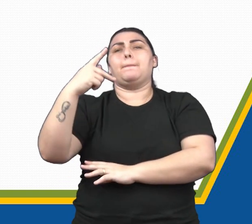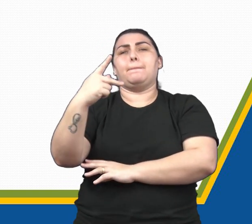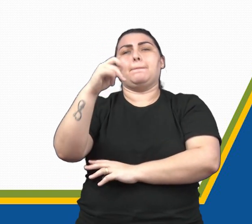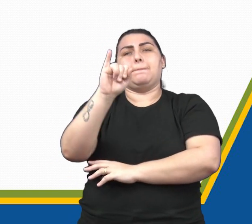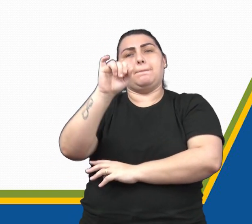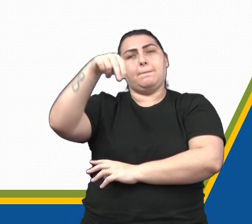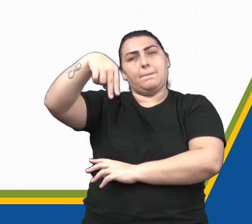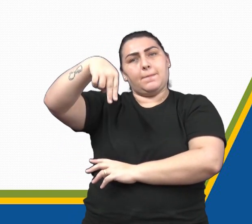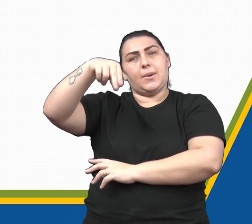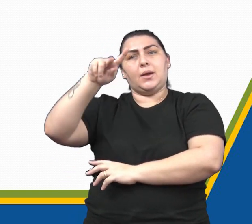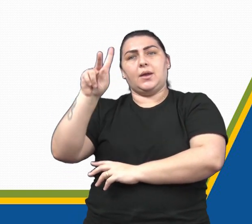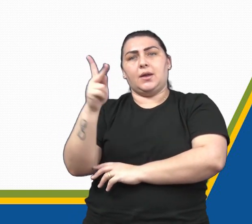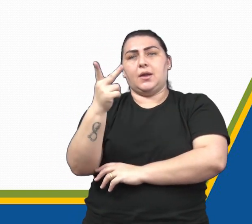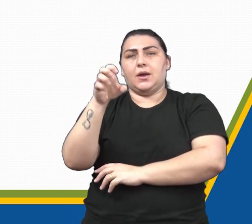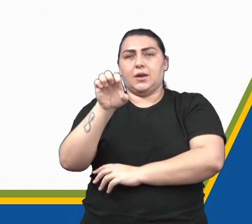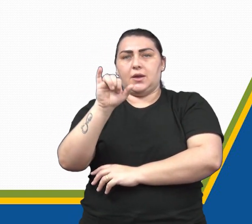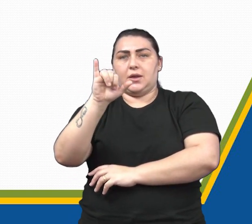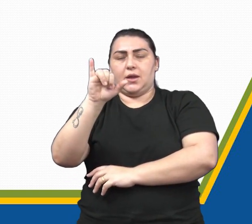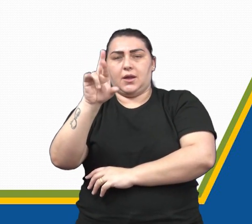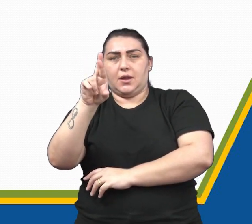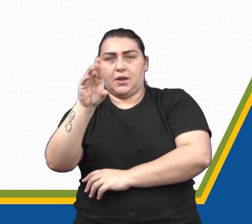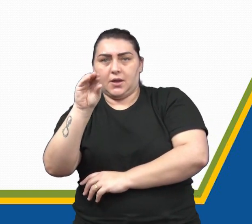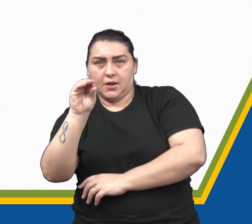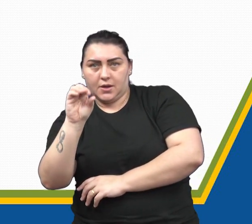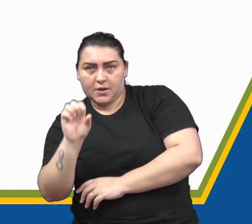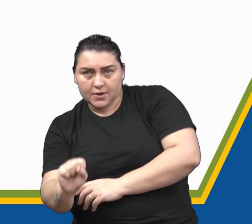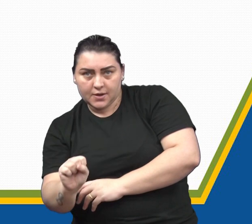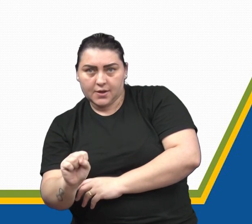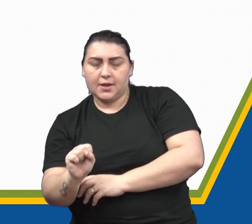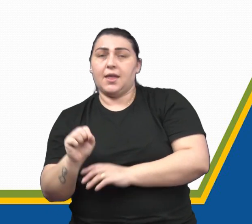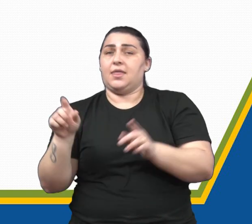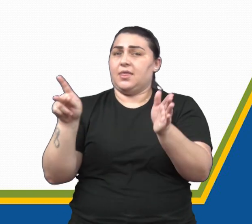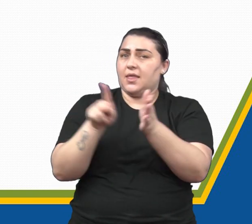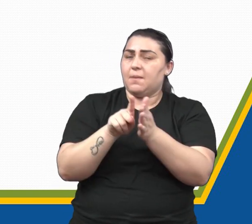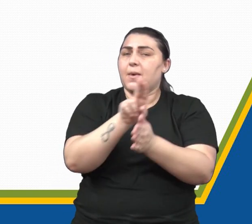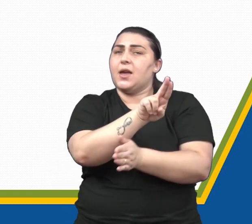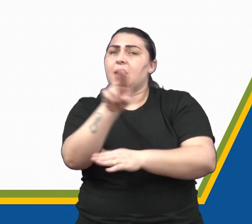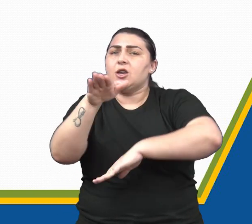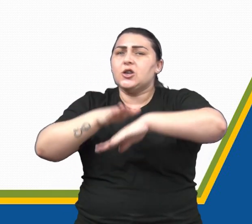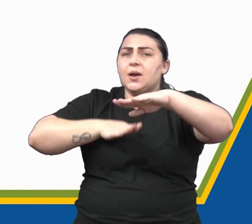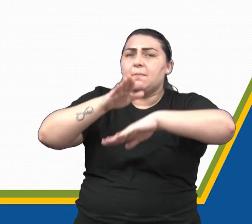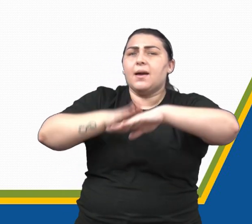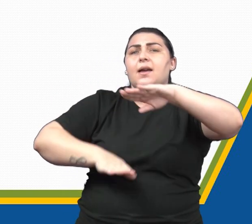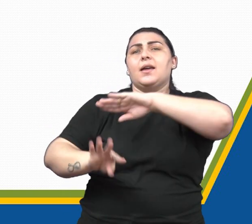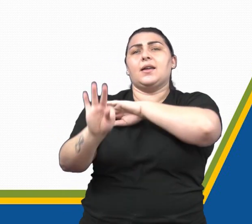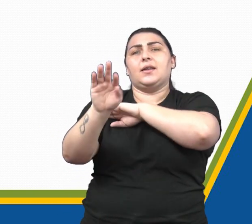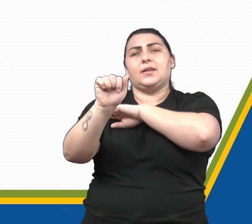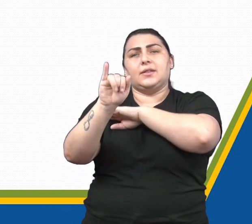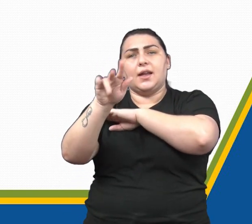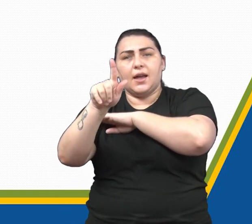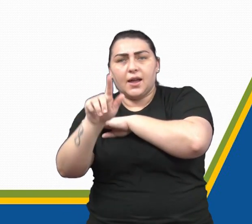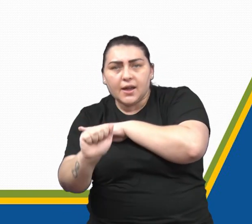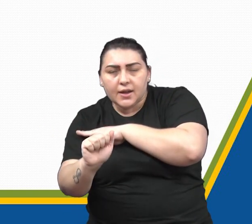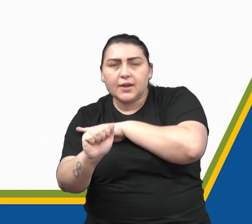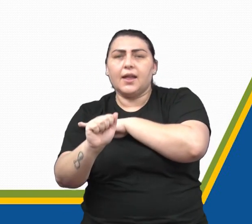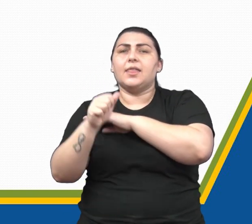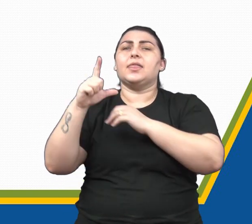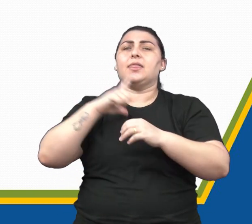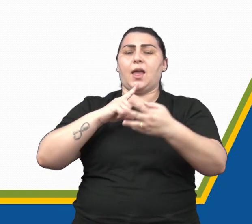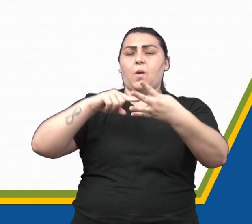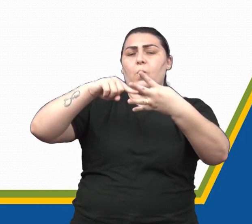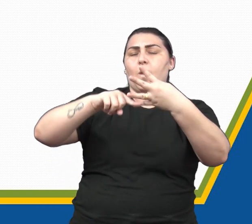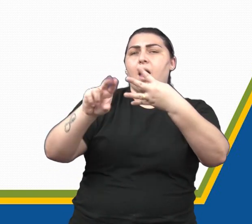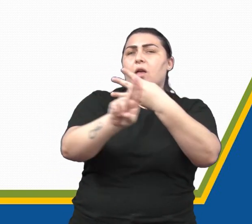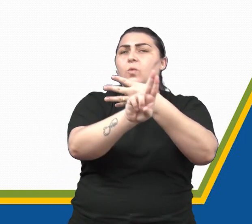de coníferas também é chamada de floresta de taiga, também é chamada de floresta de pinheiros. E ainda tem um quarto